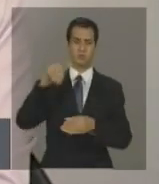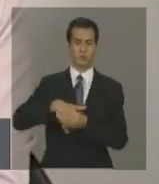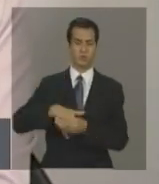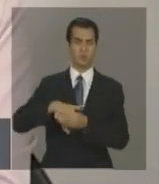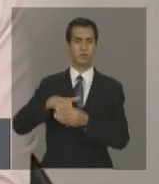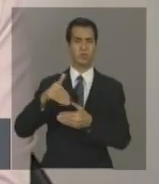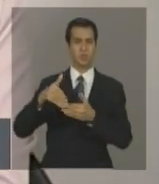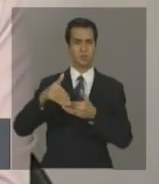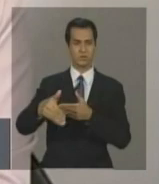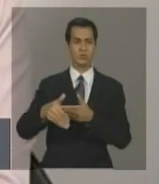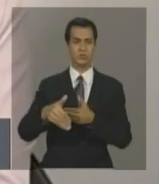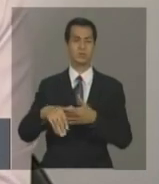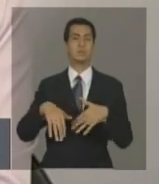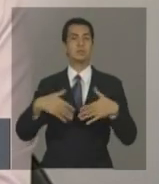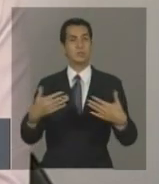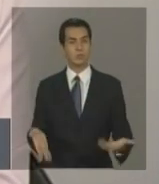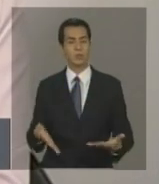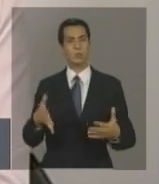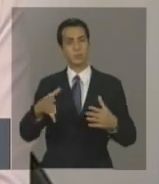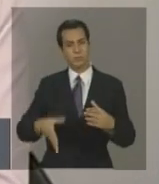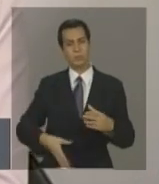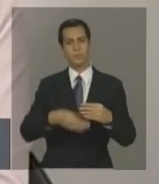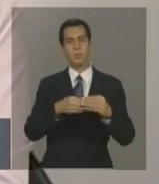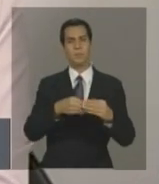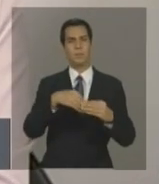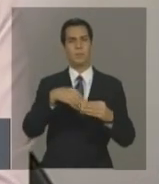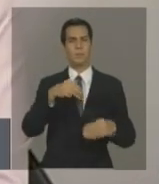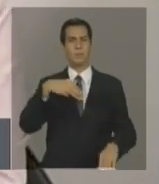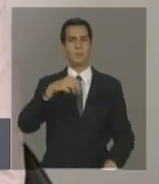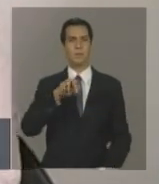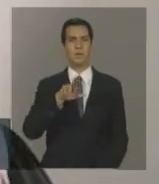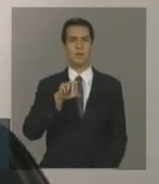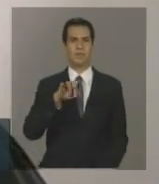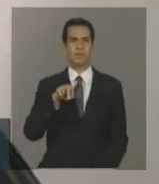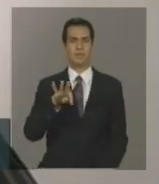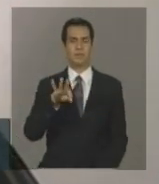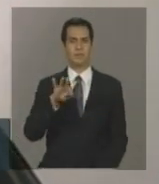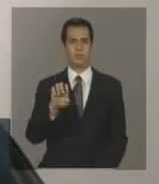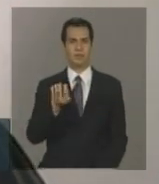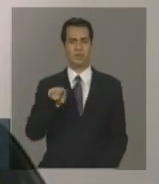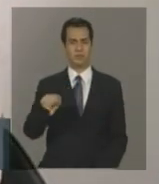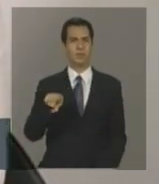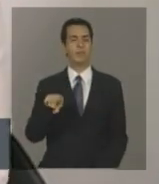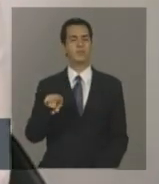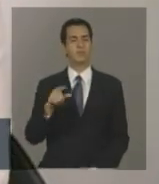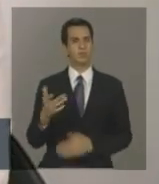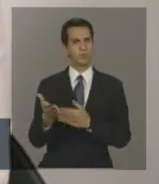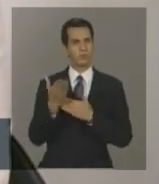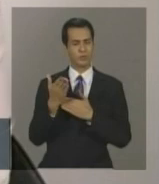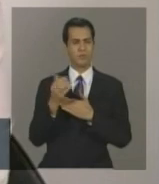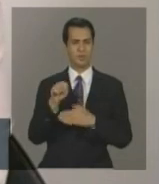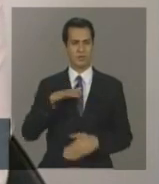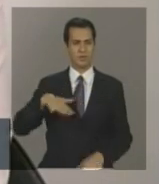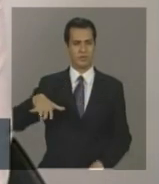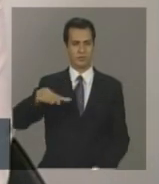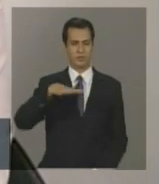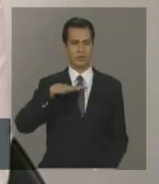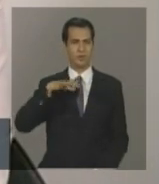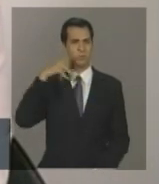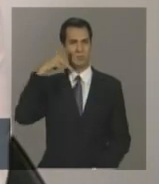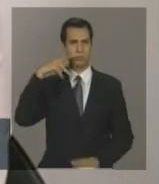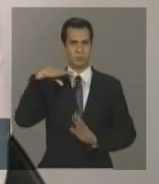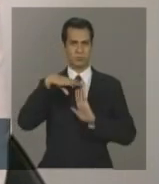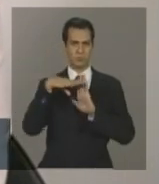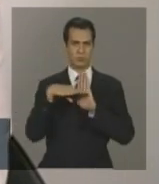adicionando, portanto, Marinette, nossa assessoria tão competente para a área das